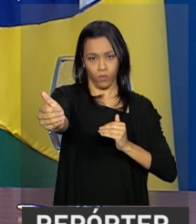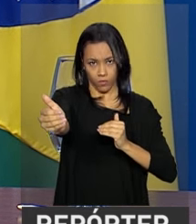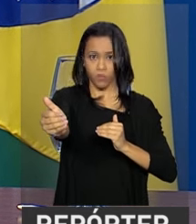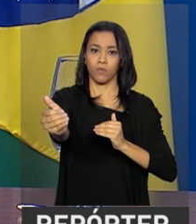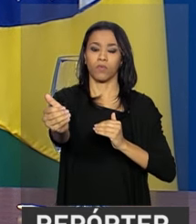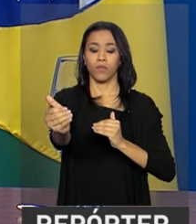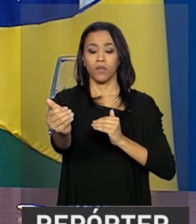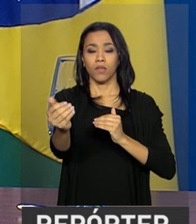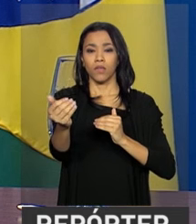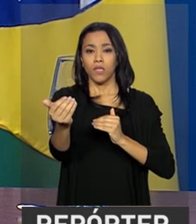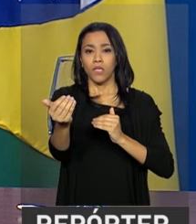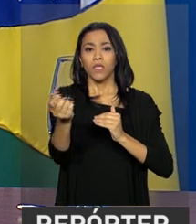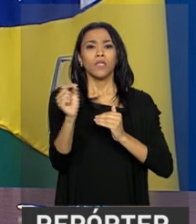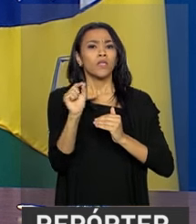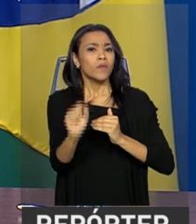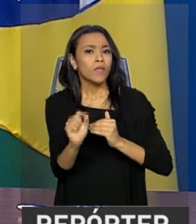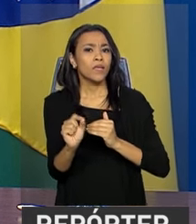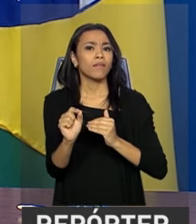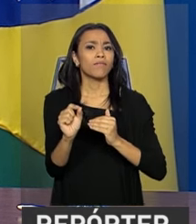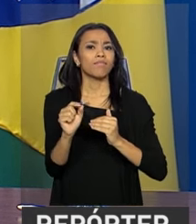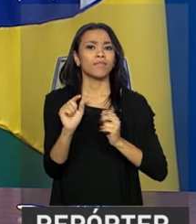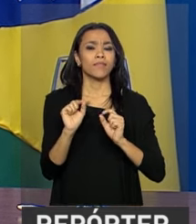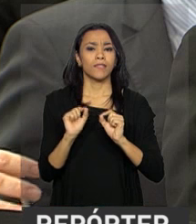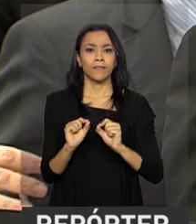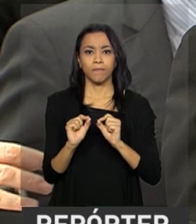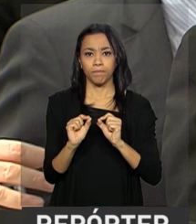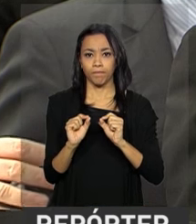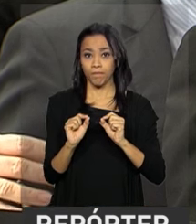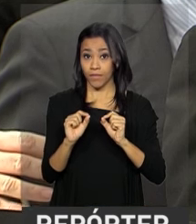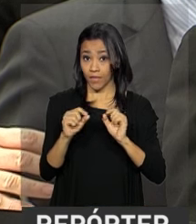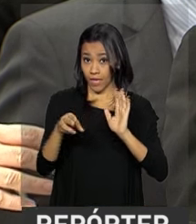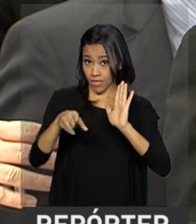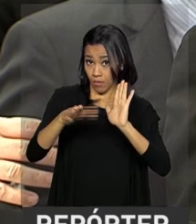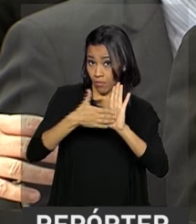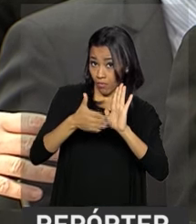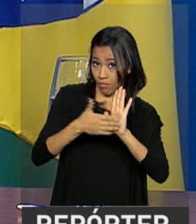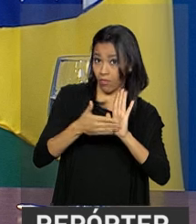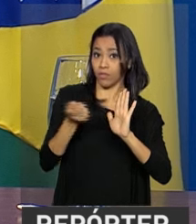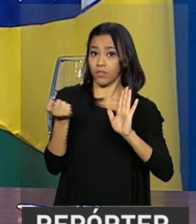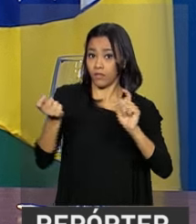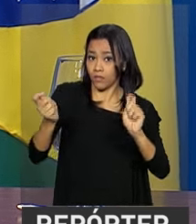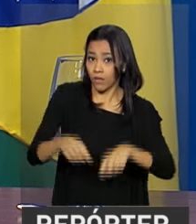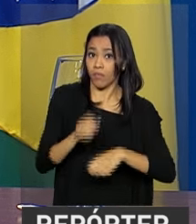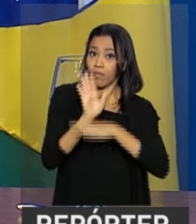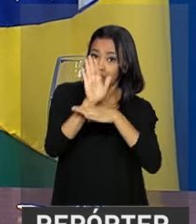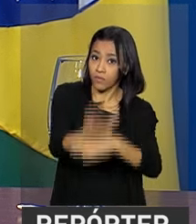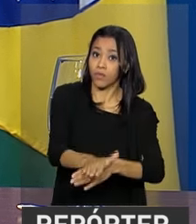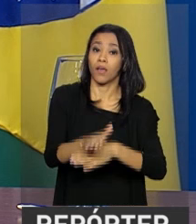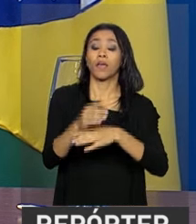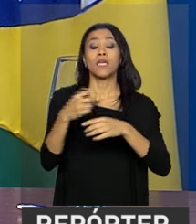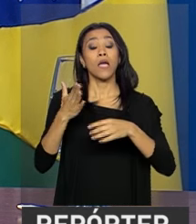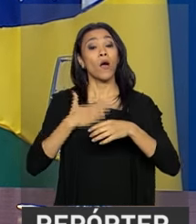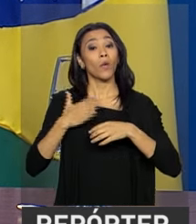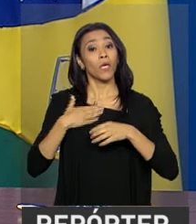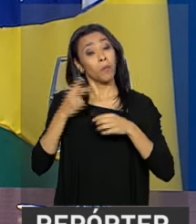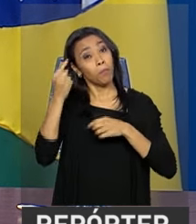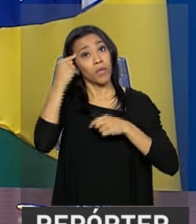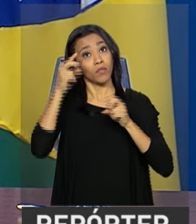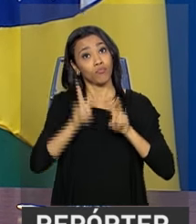em que a medida faça efeito, até o que é a minha